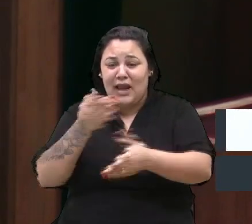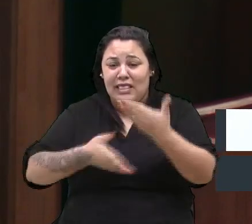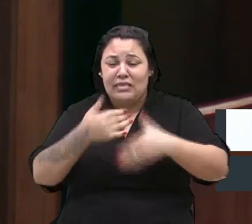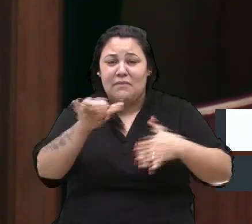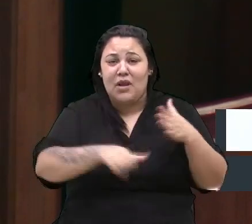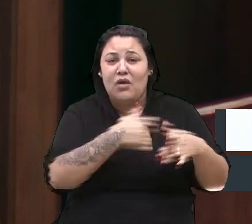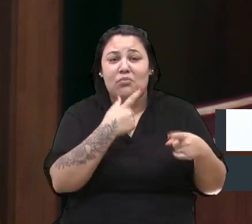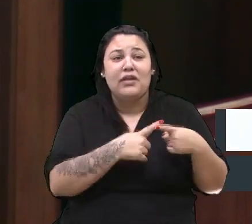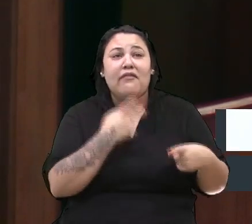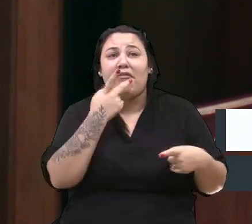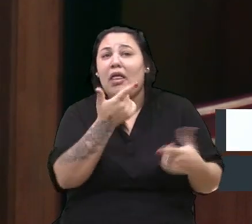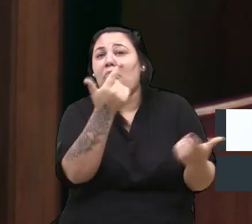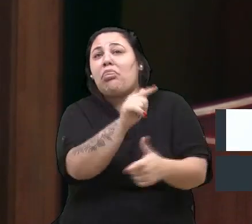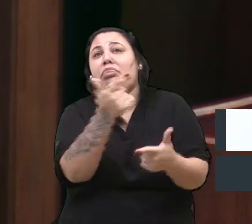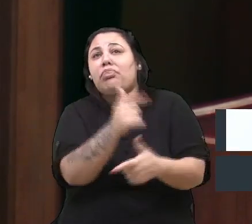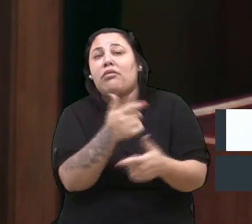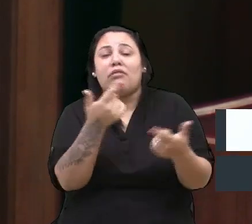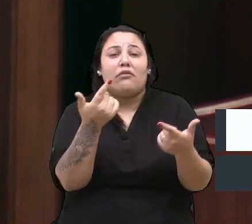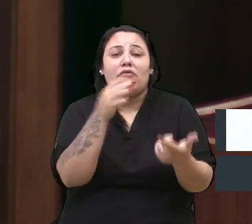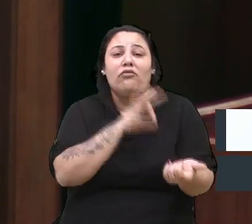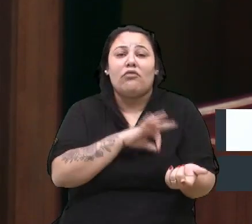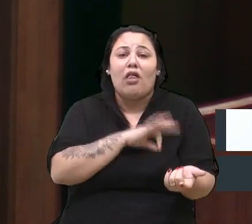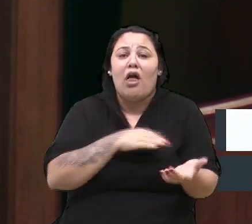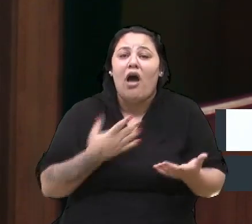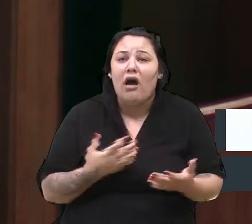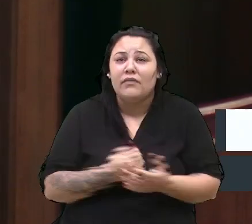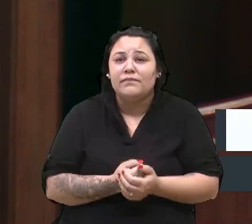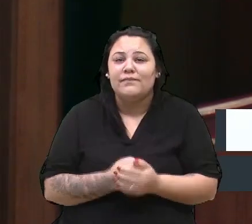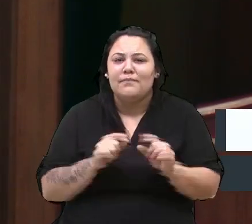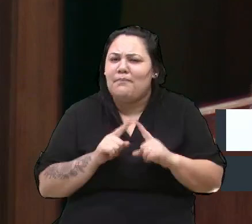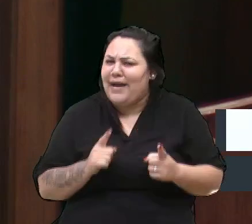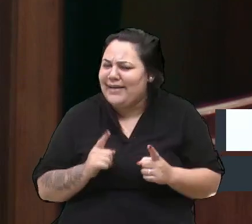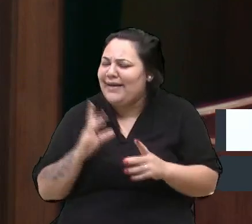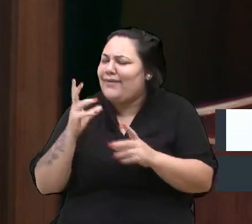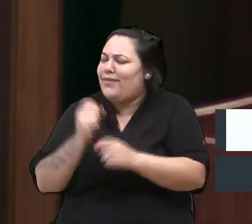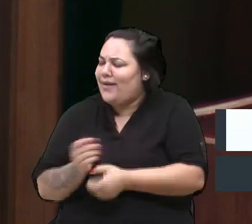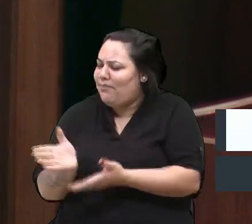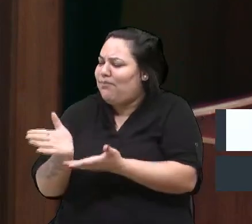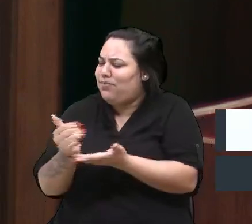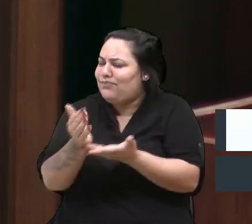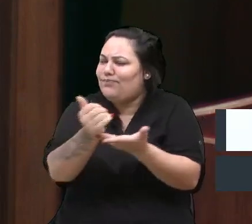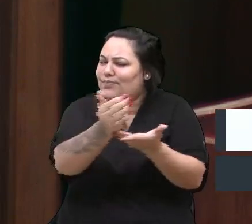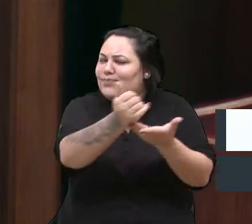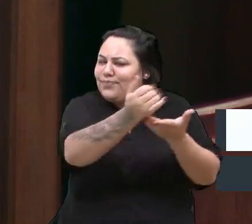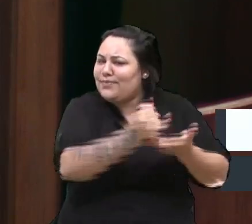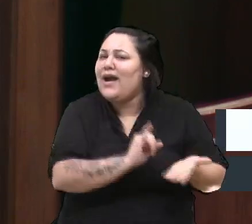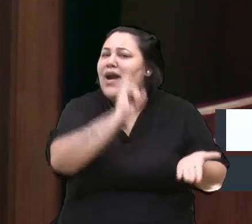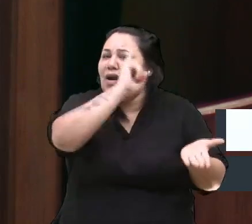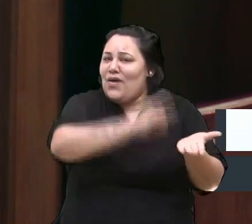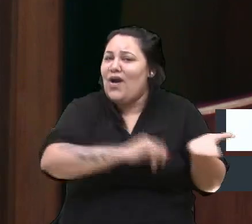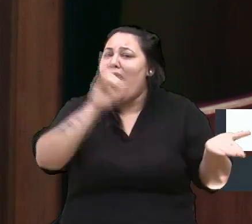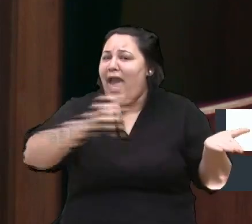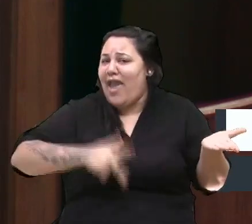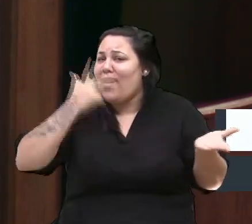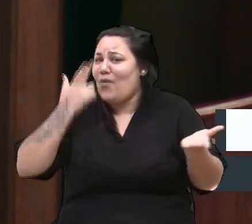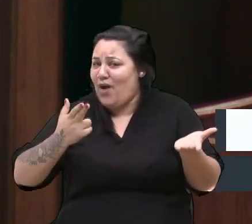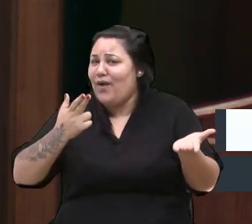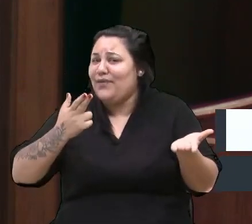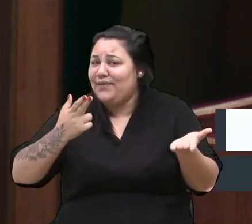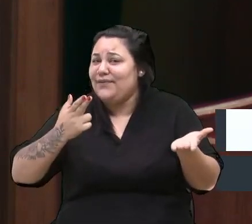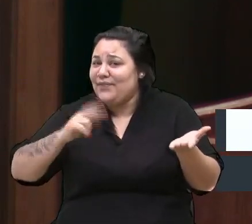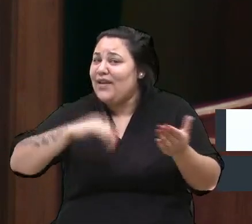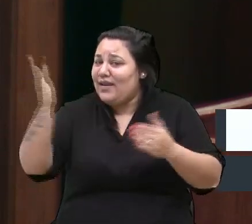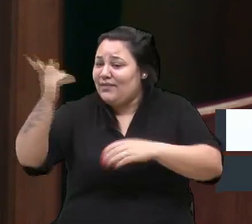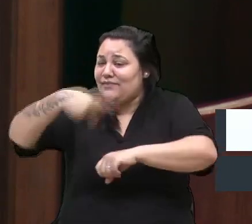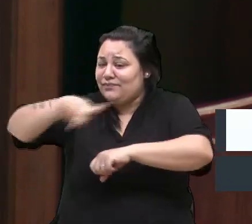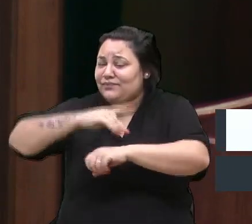tem dinheiro, mas a quantia da arrecadação é a mesma desses países. Metrô de primeira linha, trens